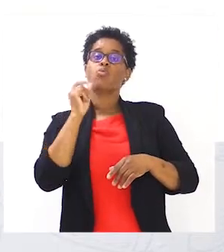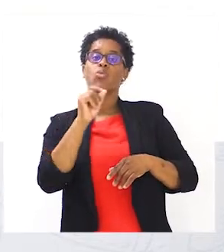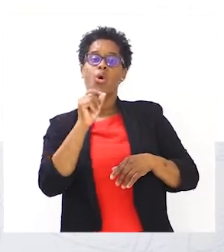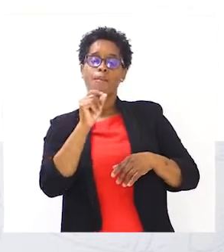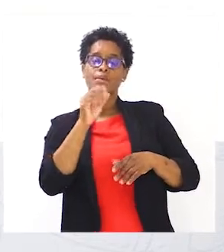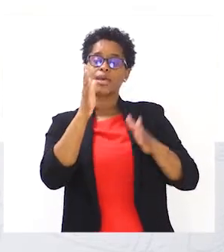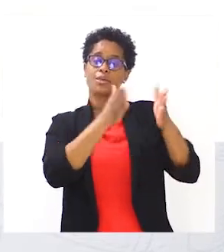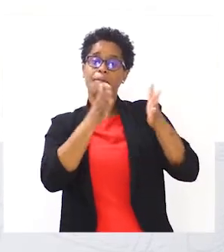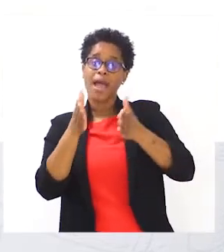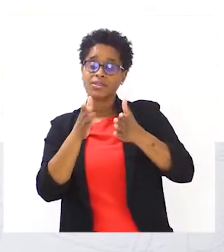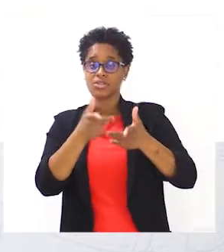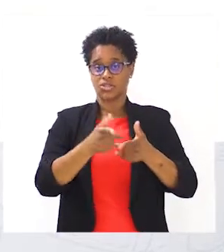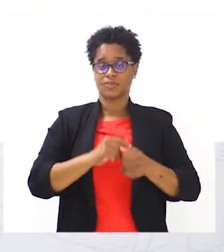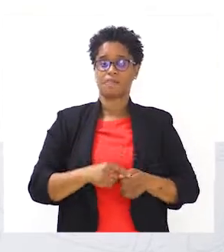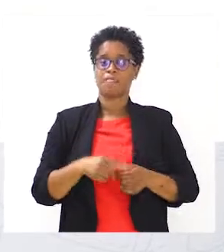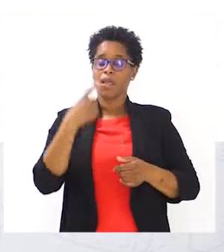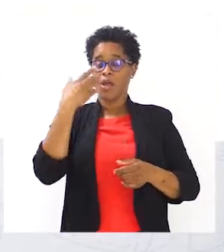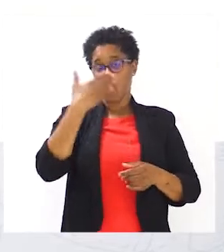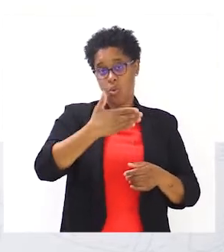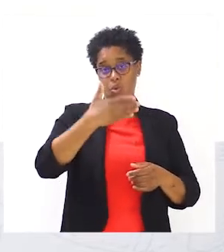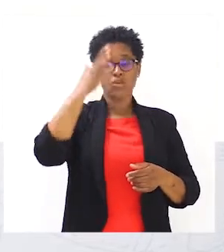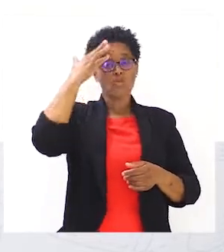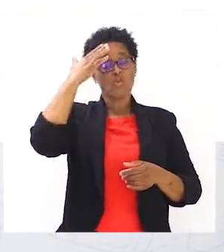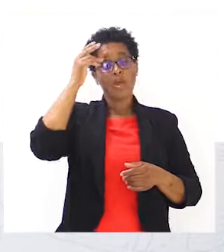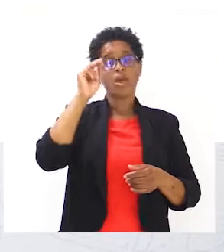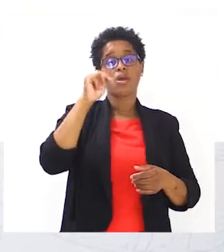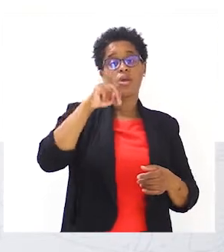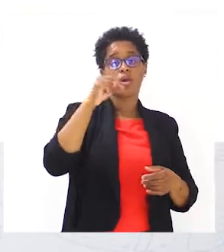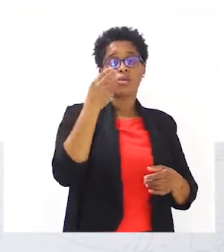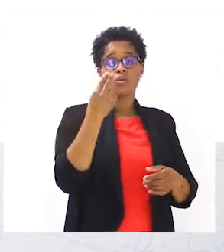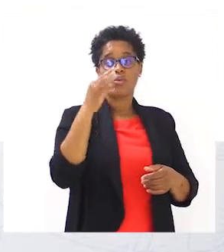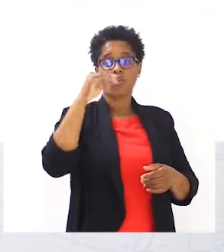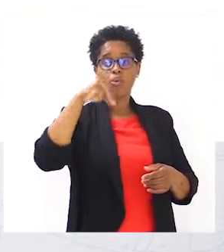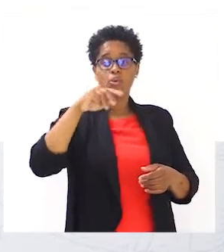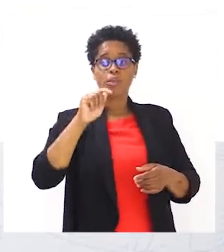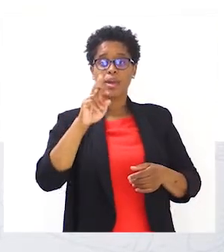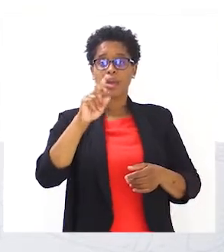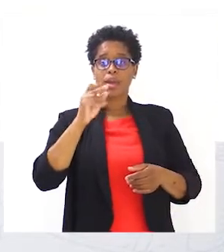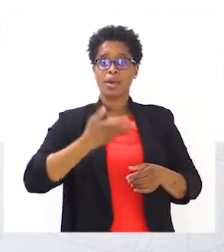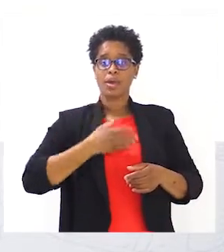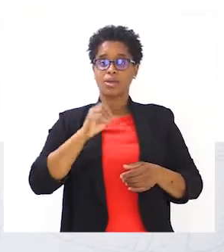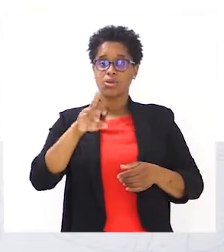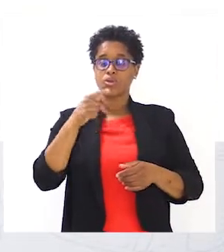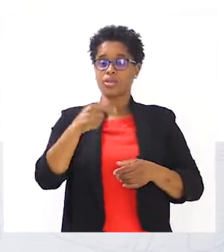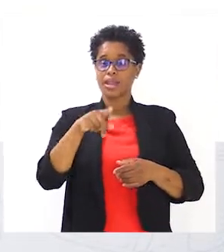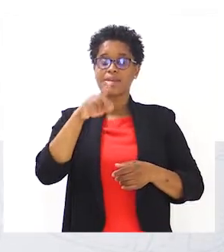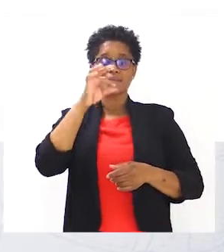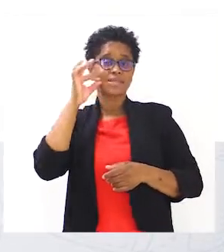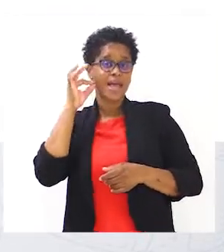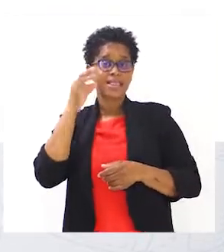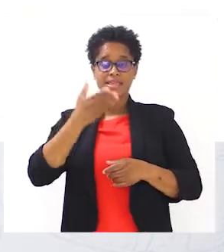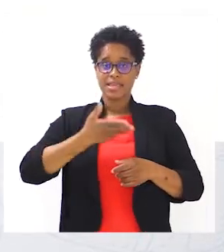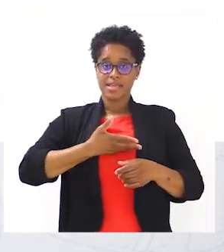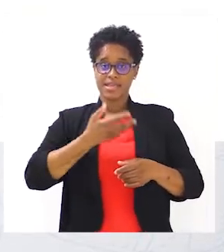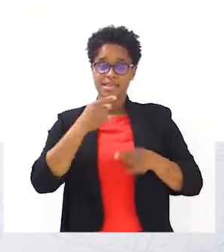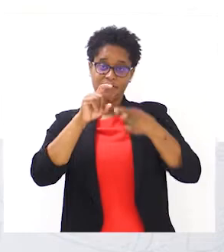é? 1 é o numerador, temos o sinal da divisão, não é? Na fração,